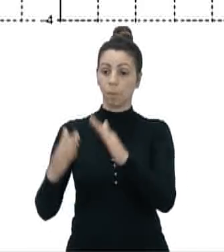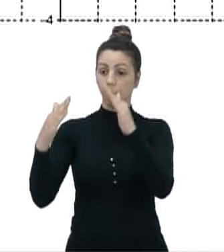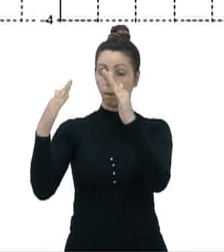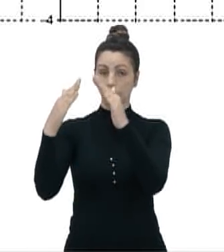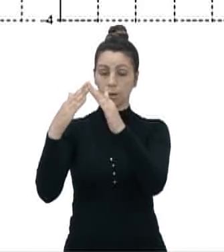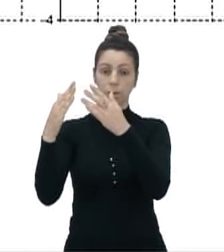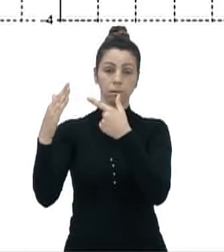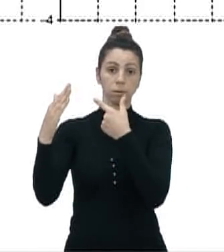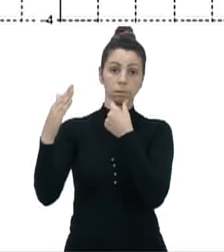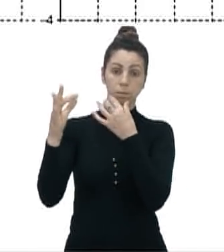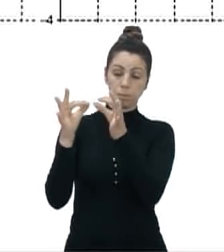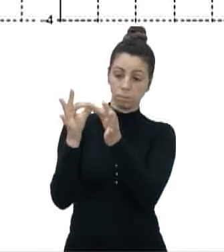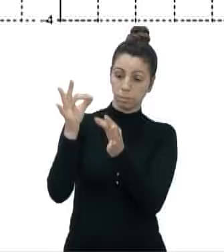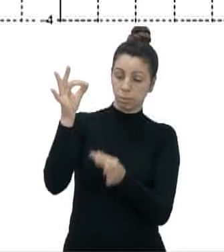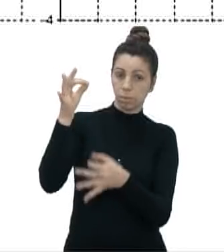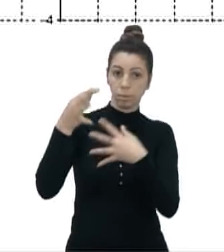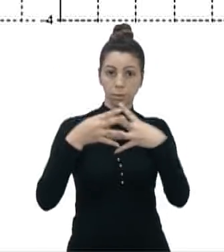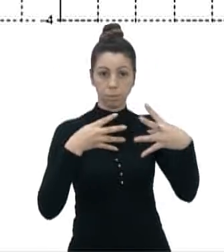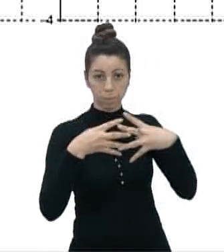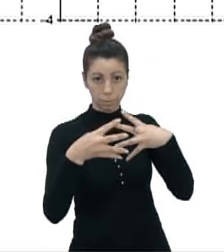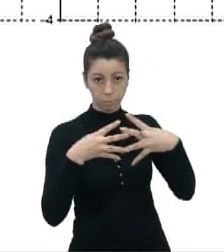Pedro e o terminal.